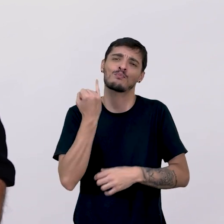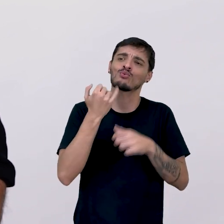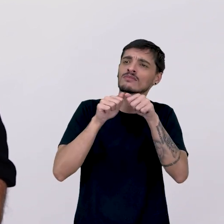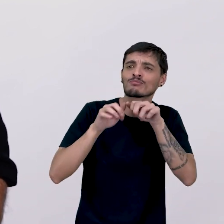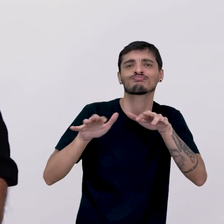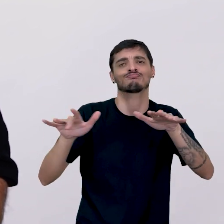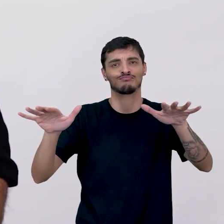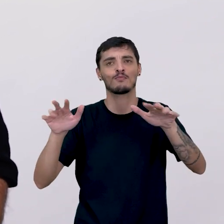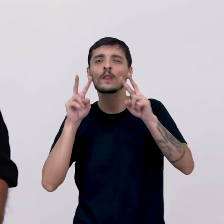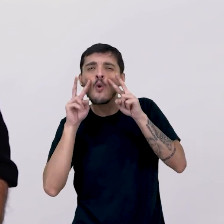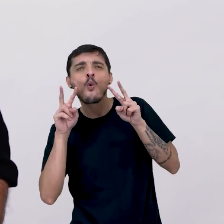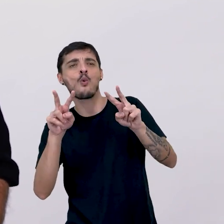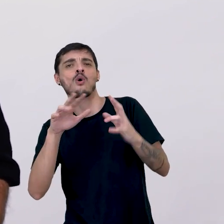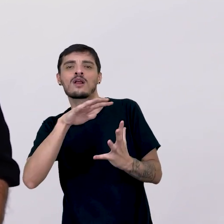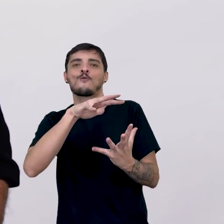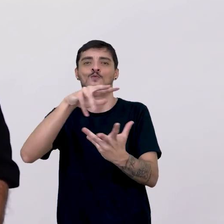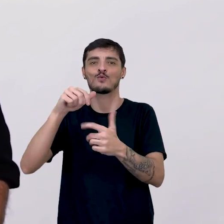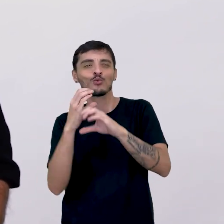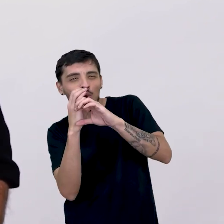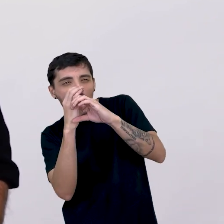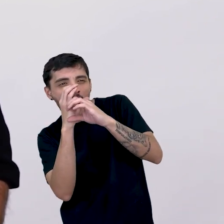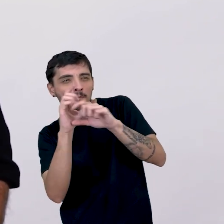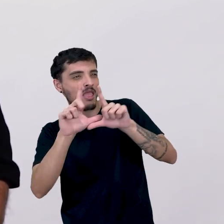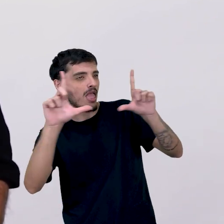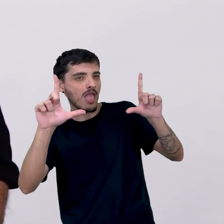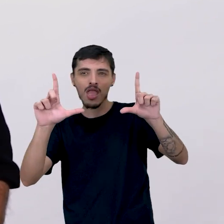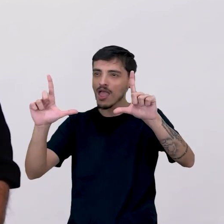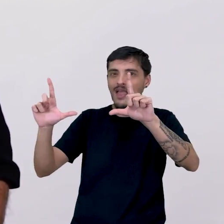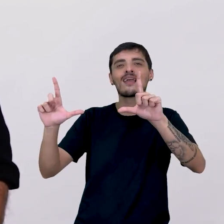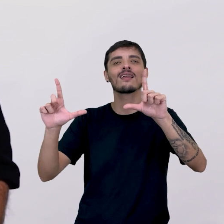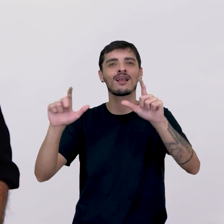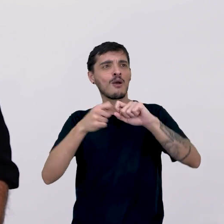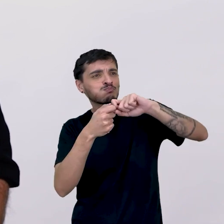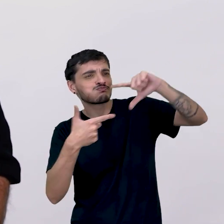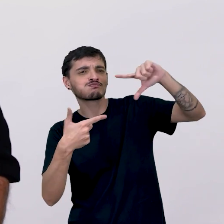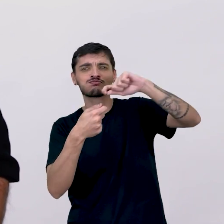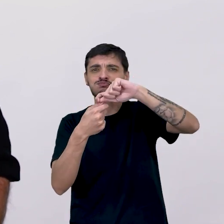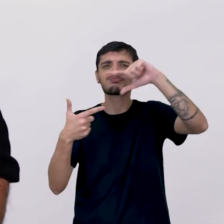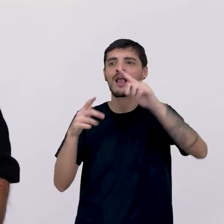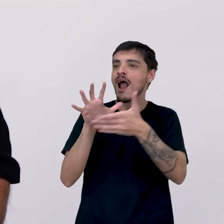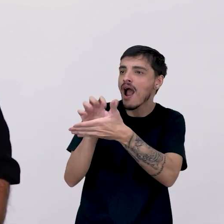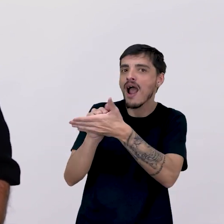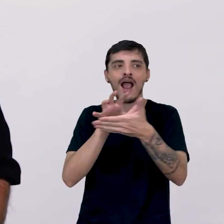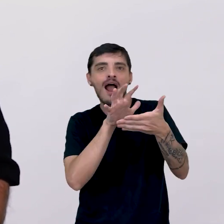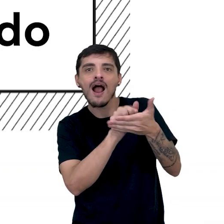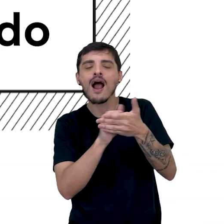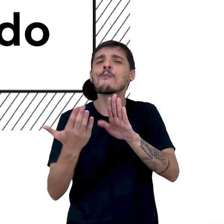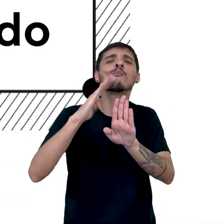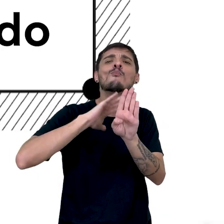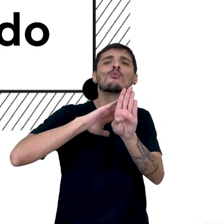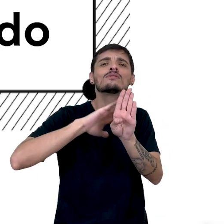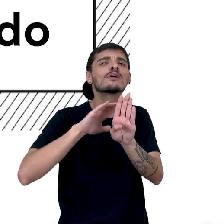Olhar, significar e enquadrar o mundo pela fotografia e pelo vídeo é uma maneira de narrar como vemos o